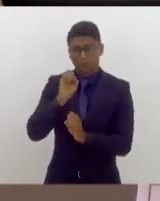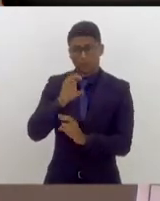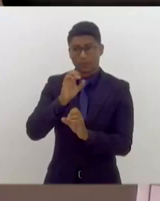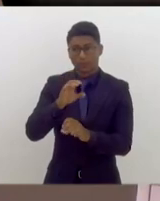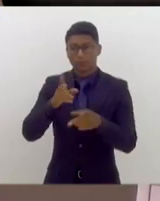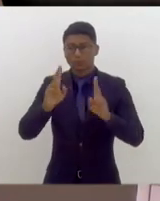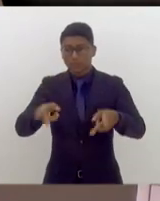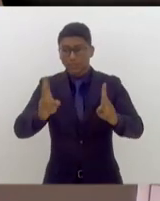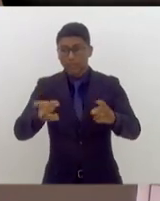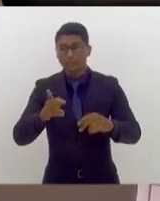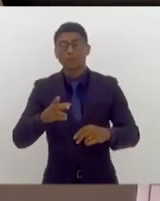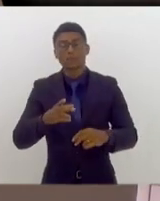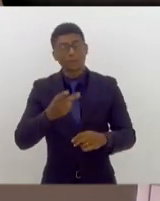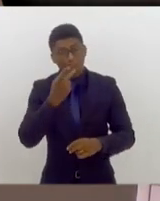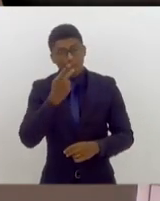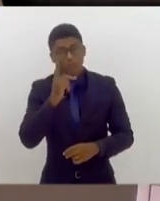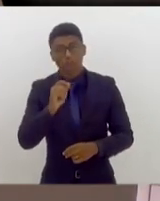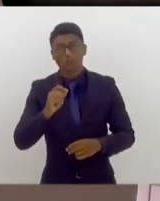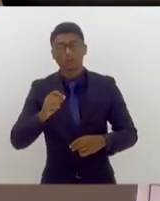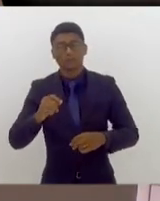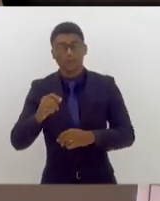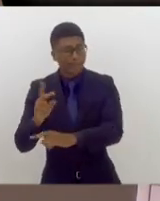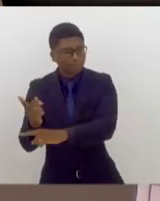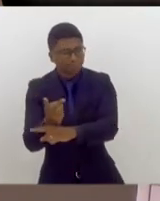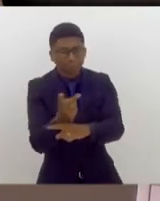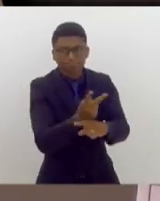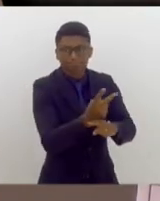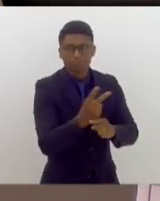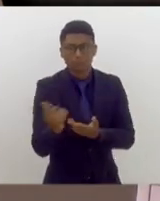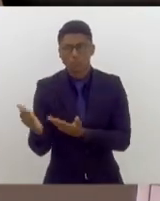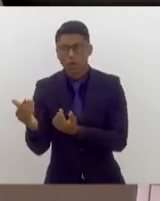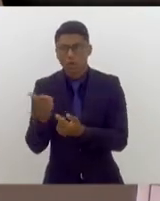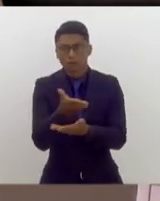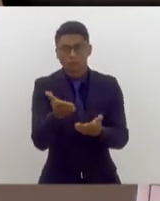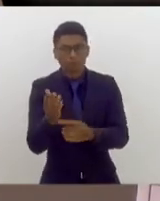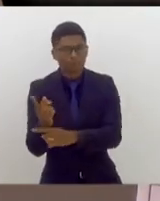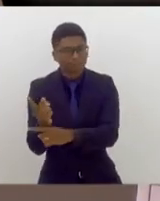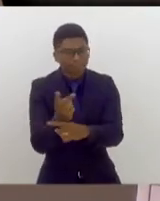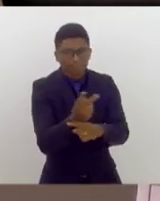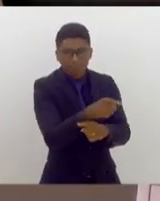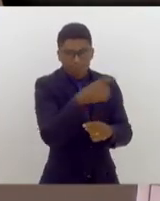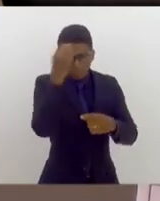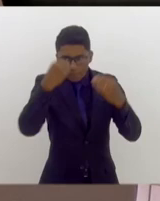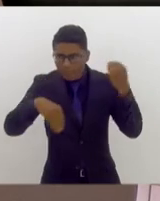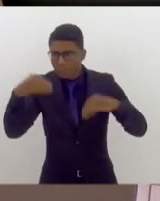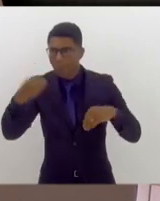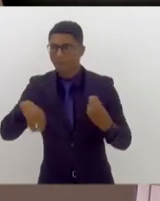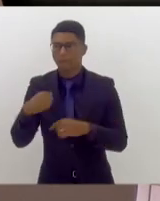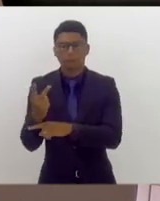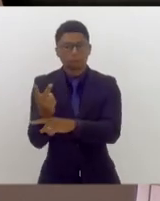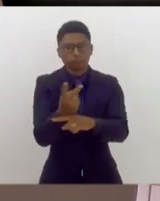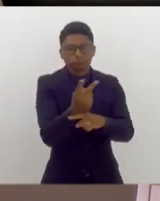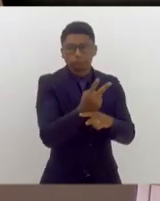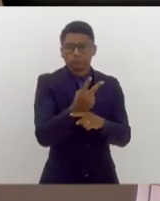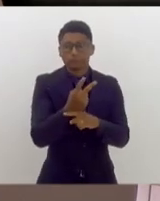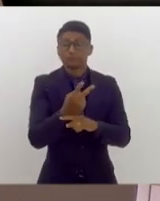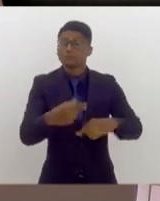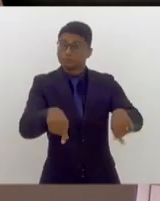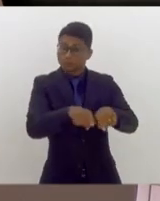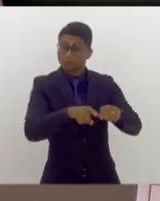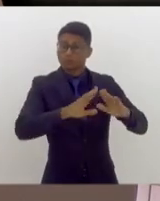fala da busca ativa. Agora, se a busca ativa não estiver acompanhada de uma estruturação da escola que